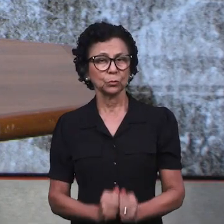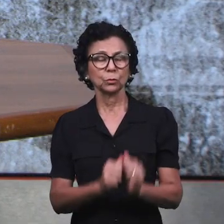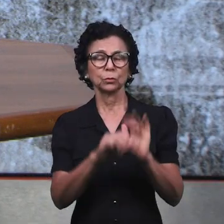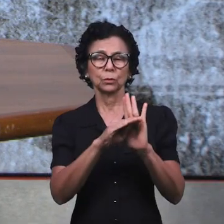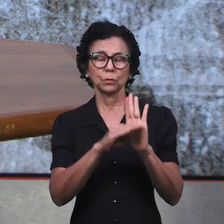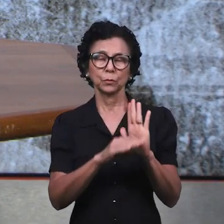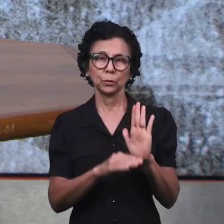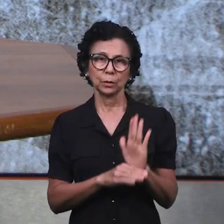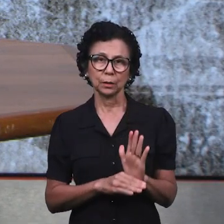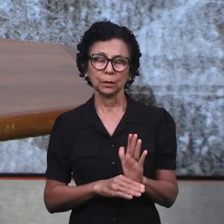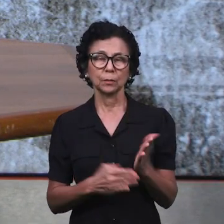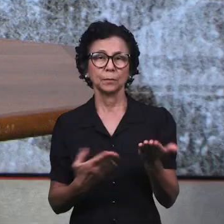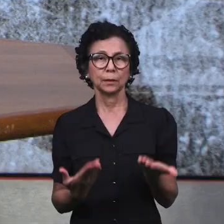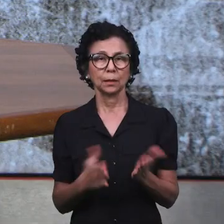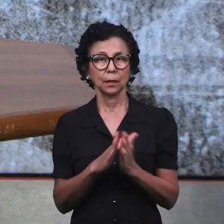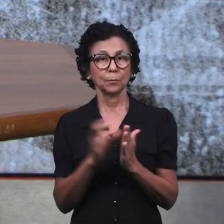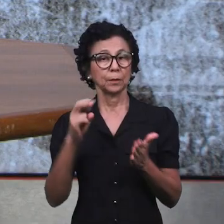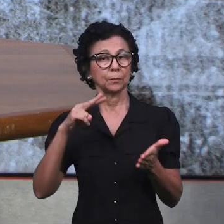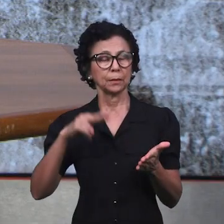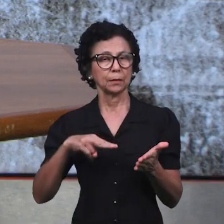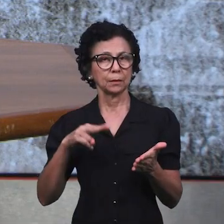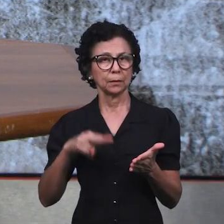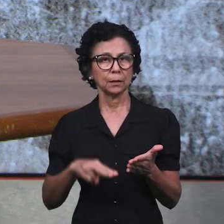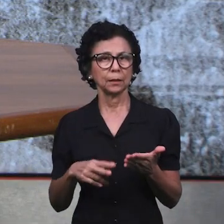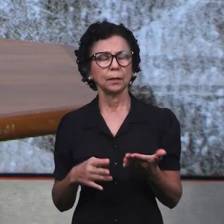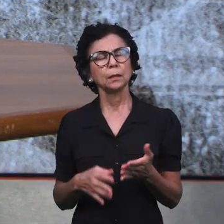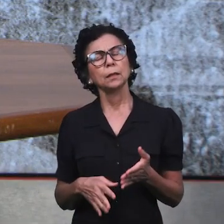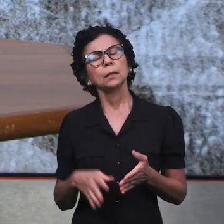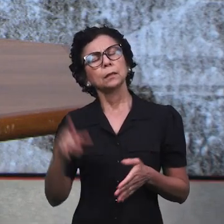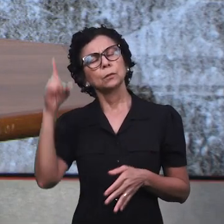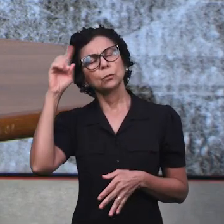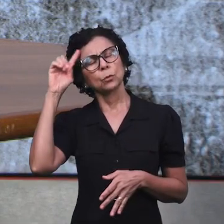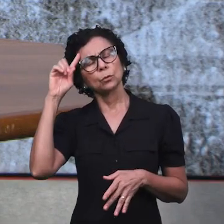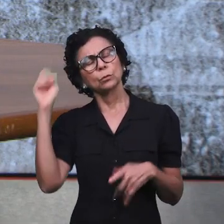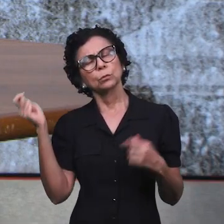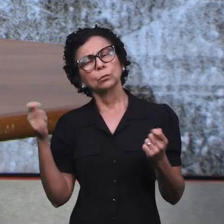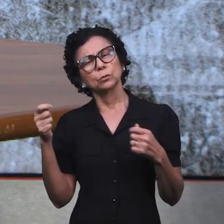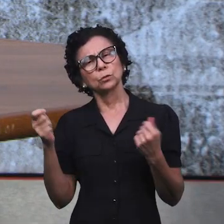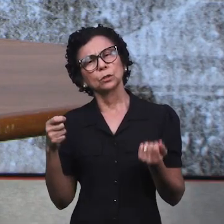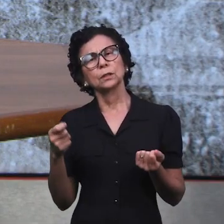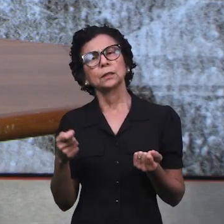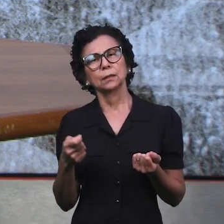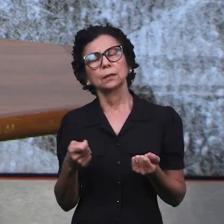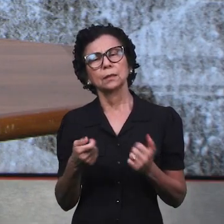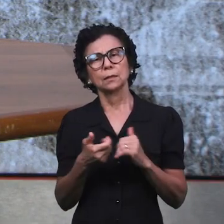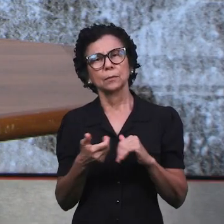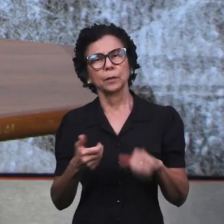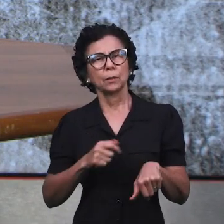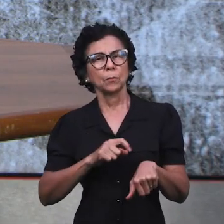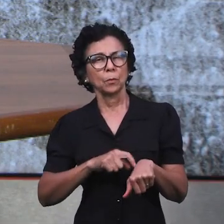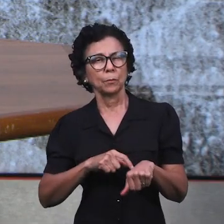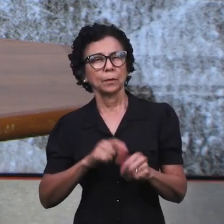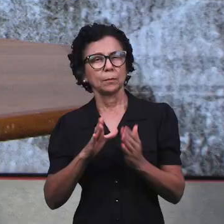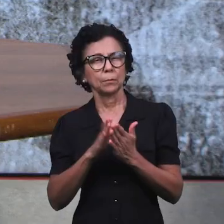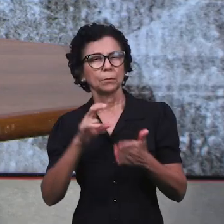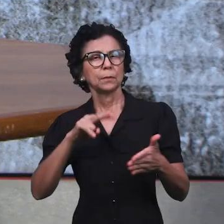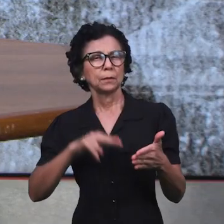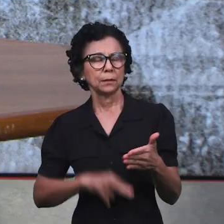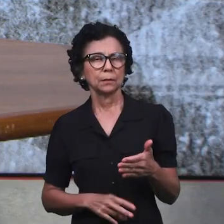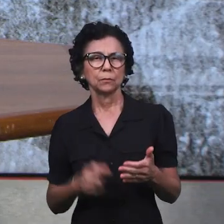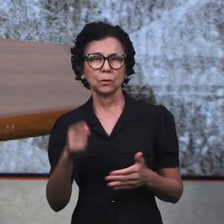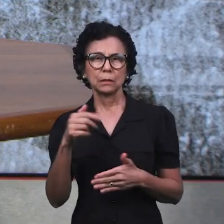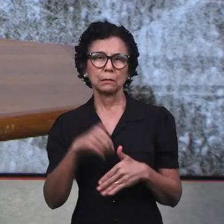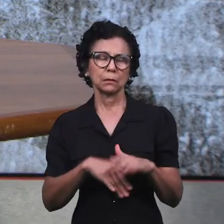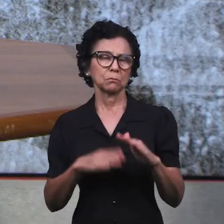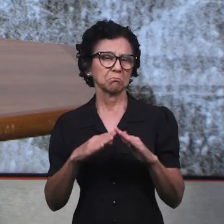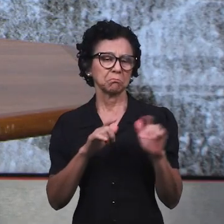Bíblia. É o tempo que nós reservamos diariamente para lermos a palavra do Senhor. Você aí na sua casa, onde